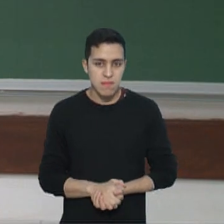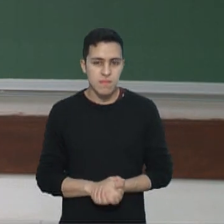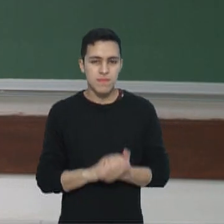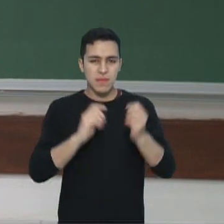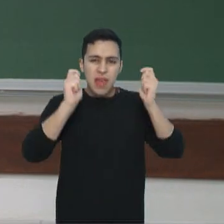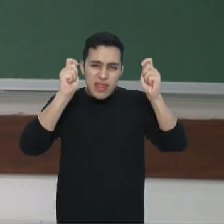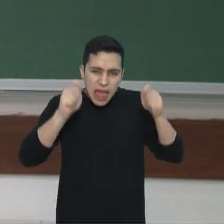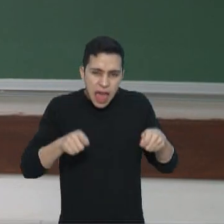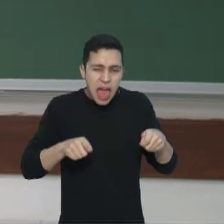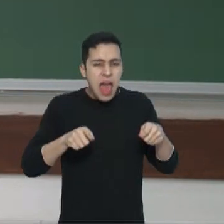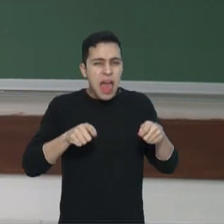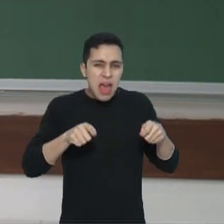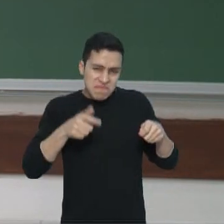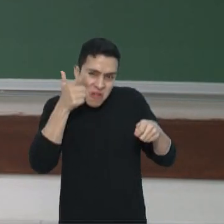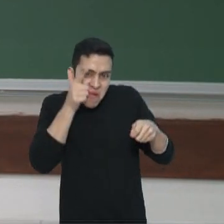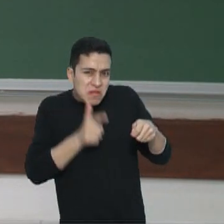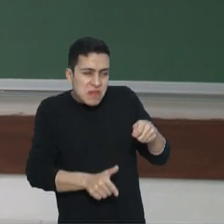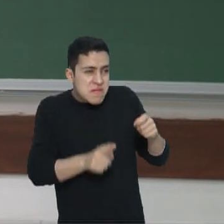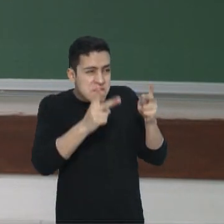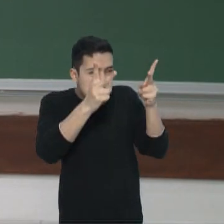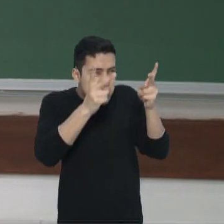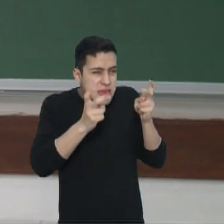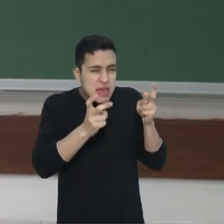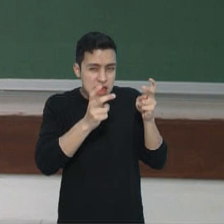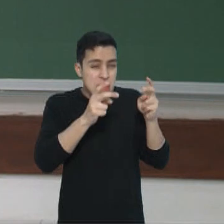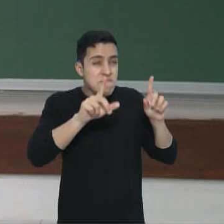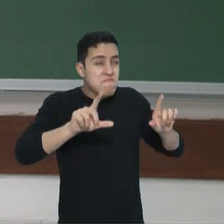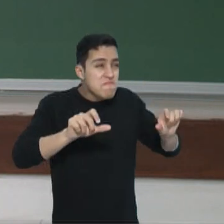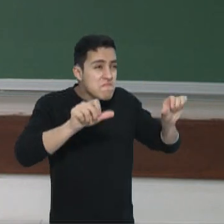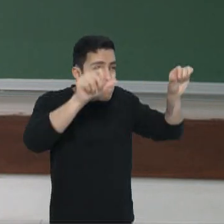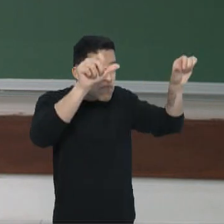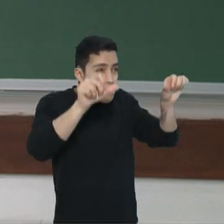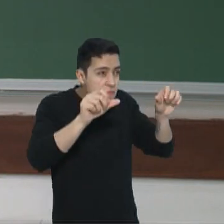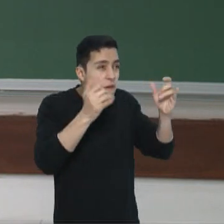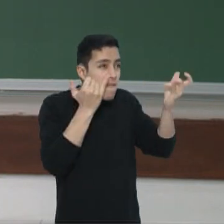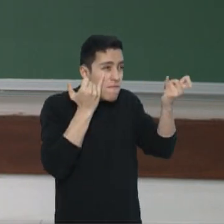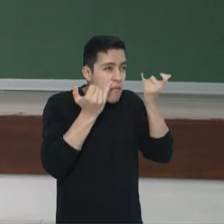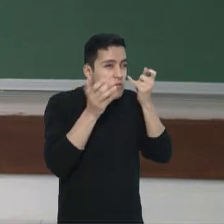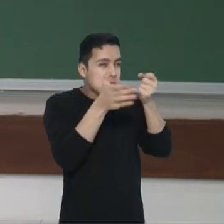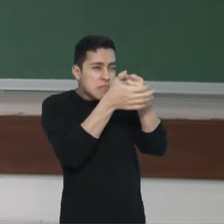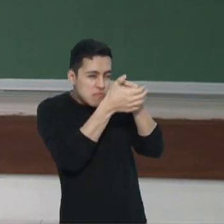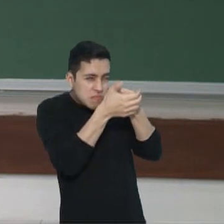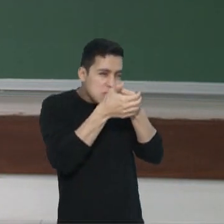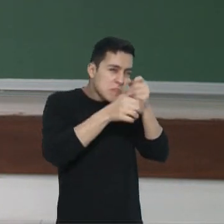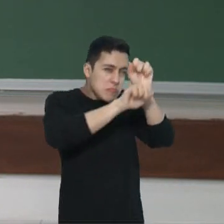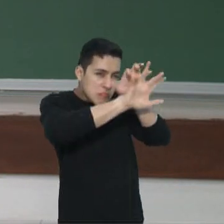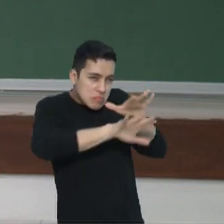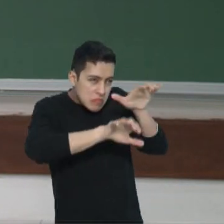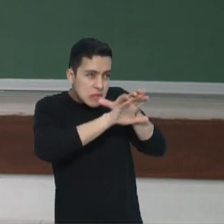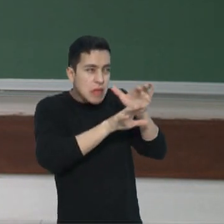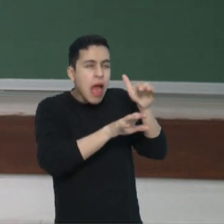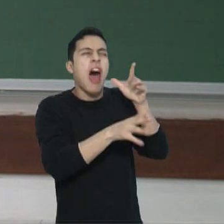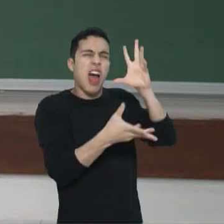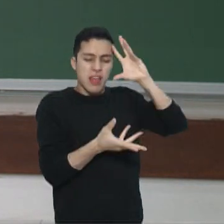Conseguiu perceber essa informação implícita que está oculta, subentendida? Então, faça a sua correção.